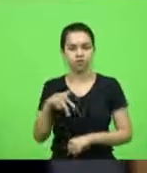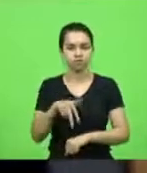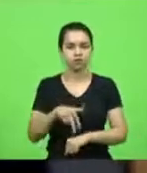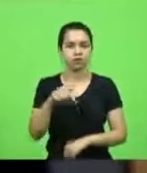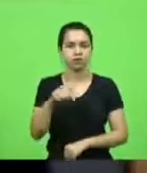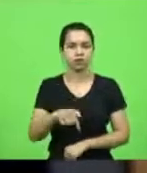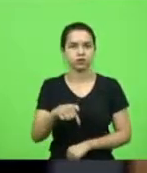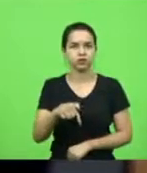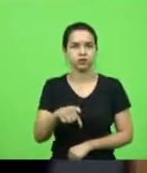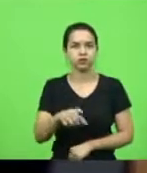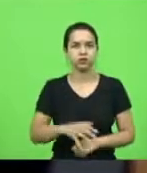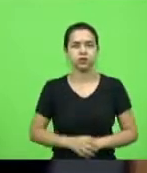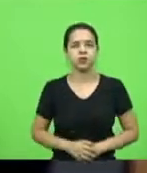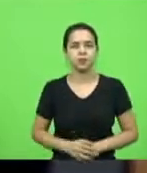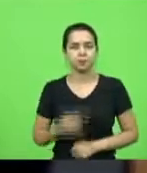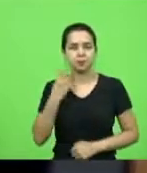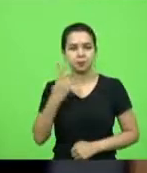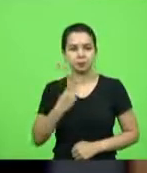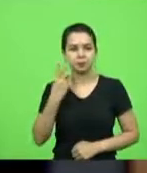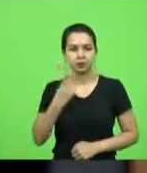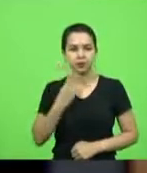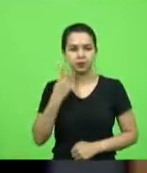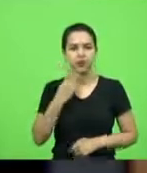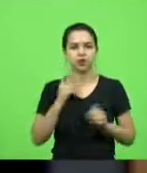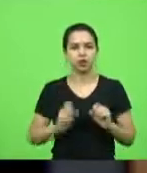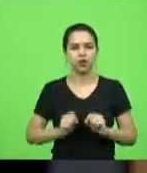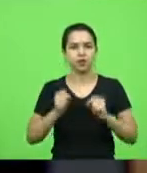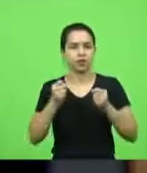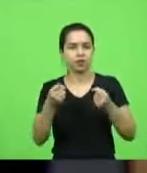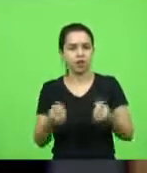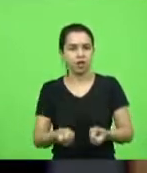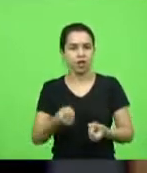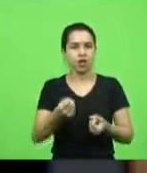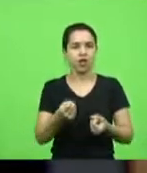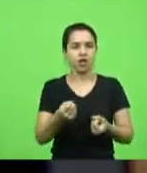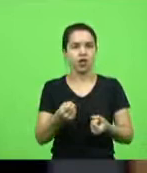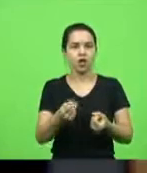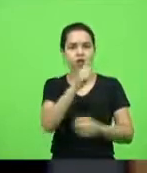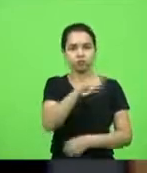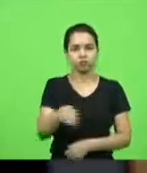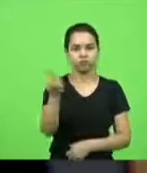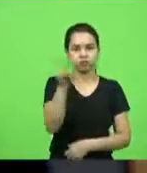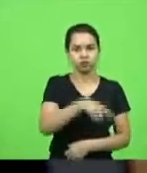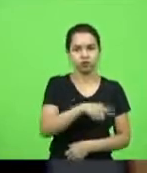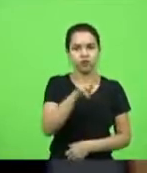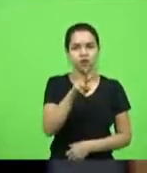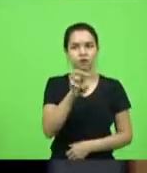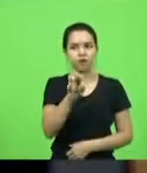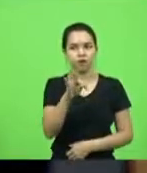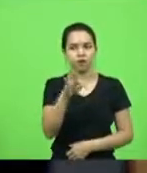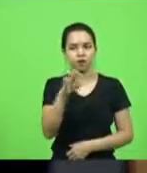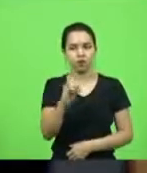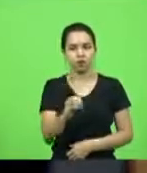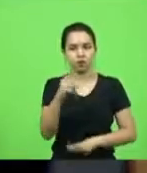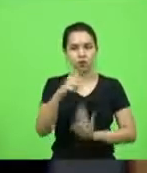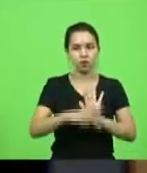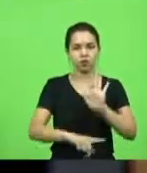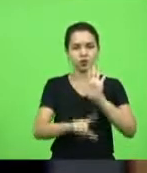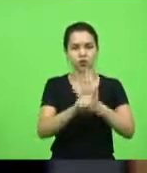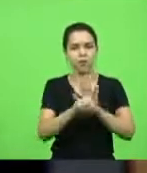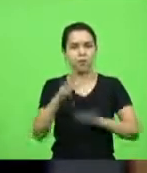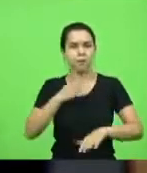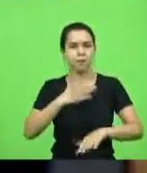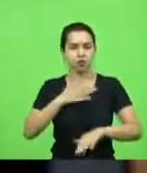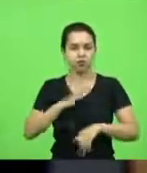parlatório para defender é a derrubada de um veto enfadonho de um projeto de lei de minha